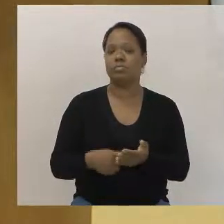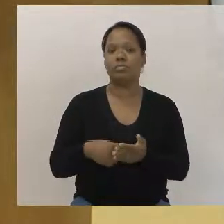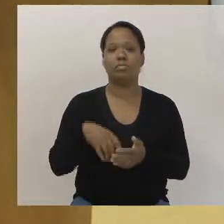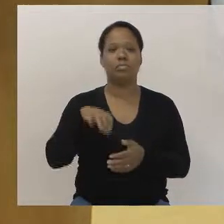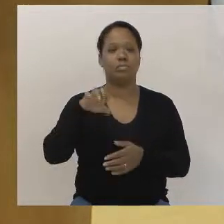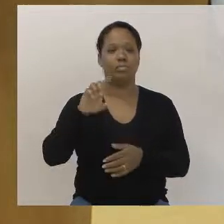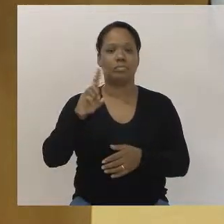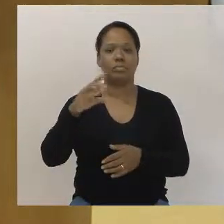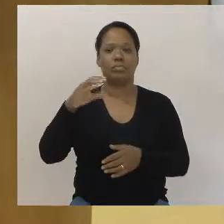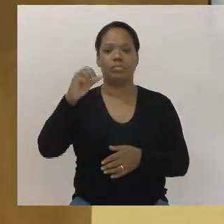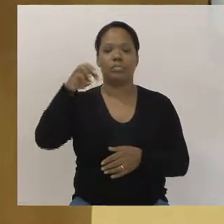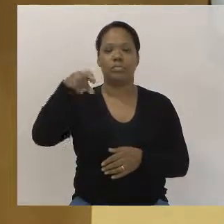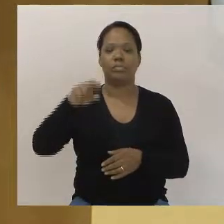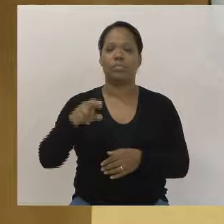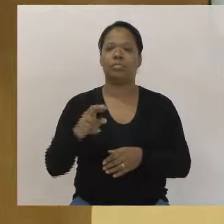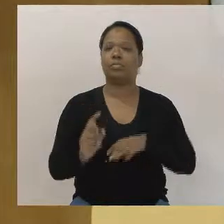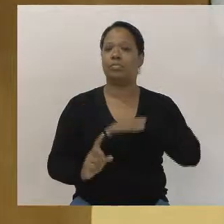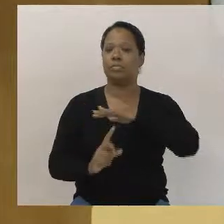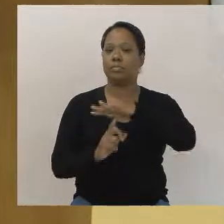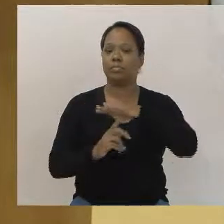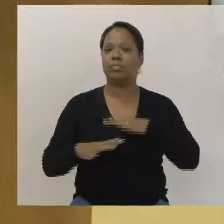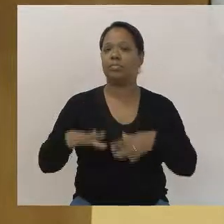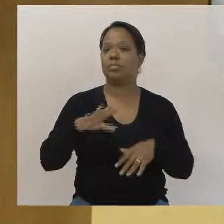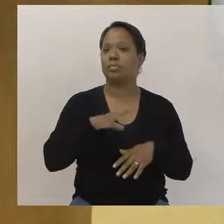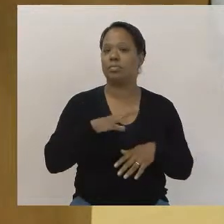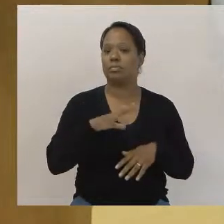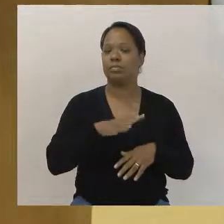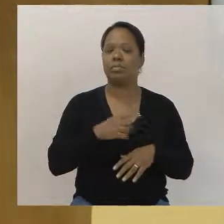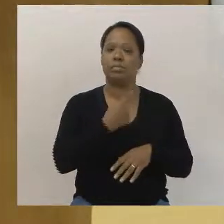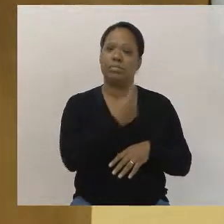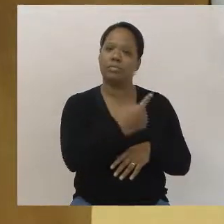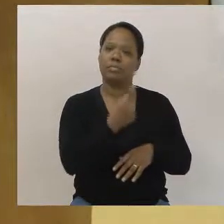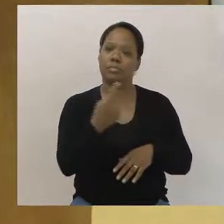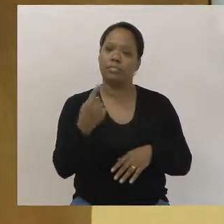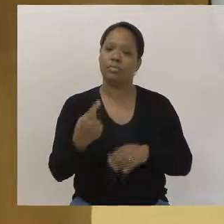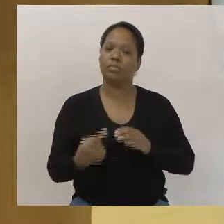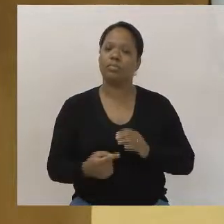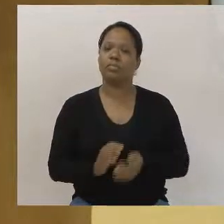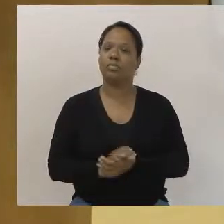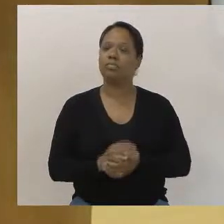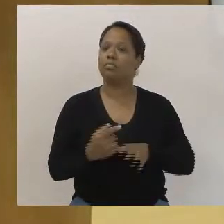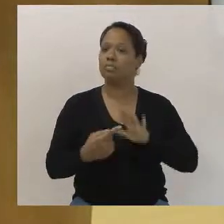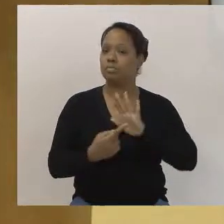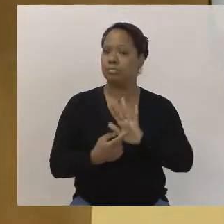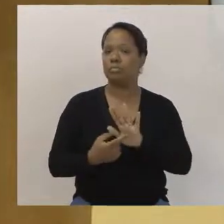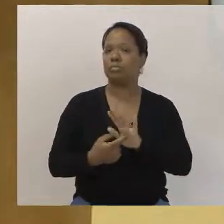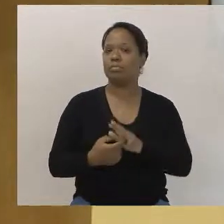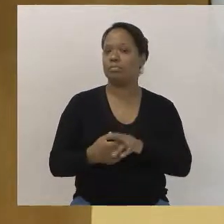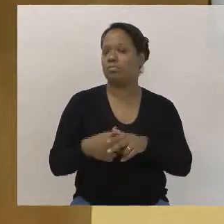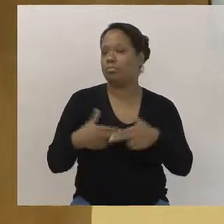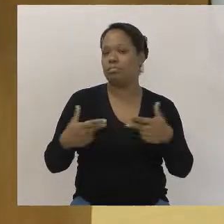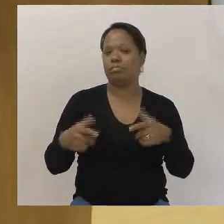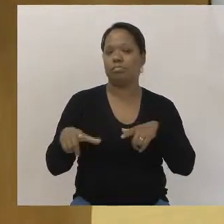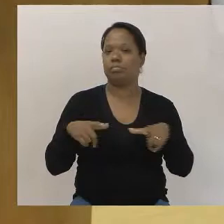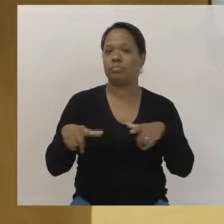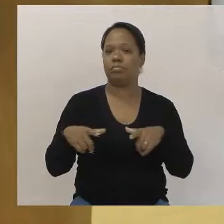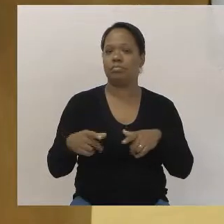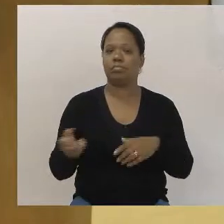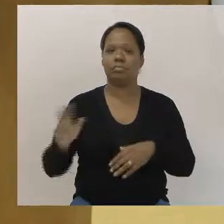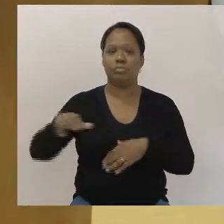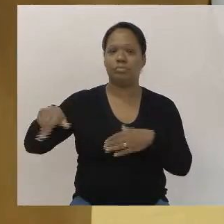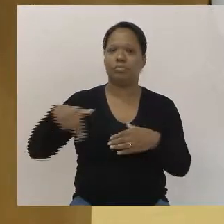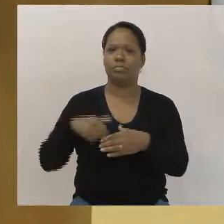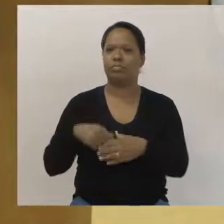que foi o parque da cidade cada um desse uma marca mas é subir aqui